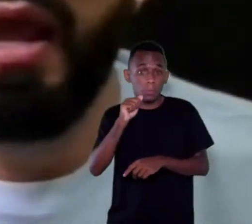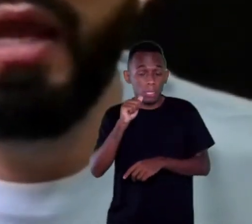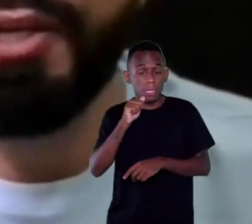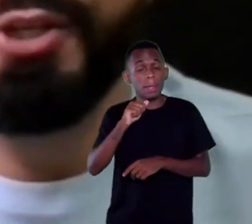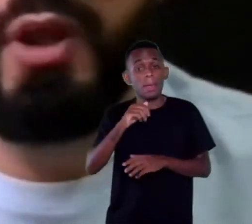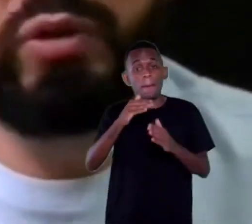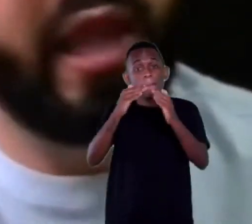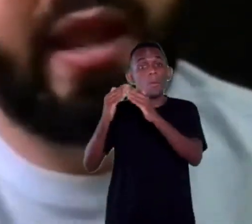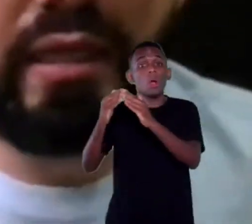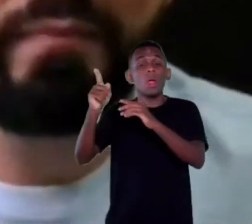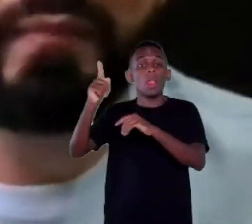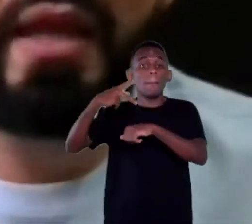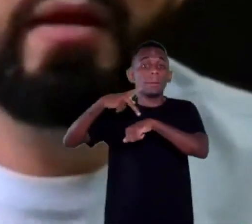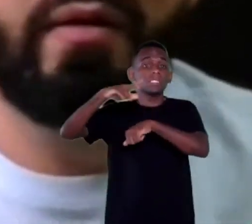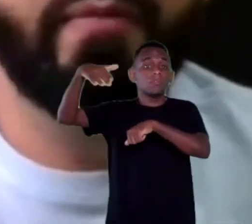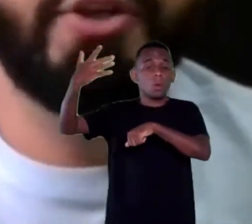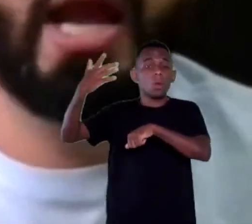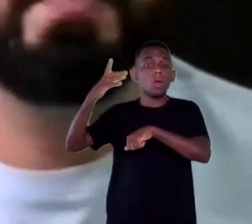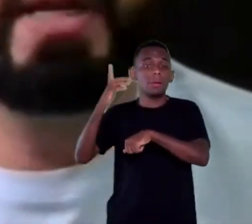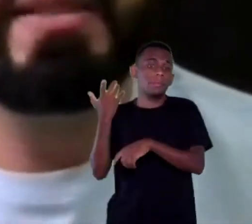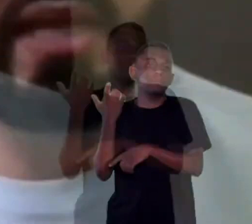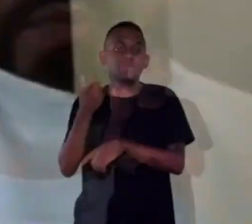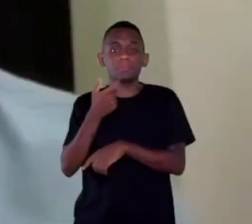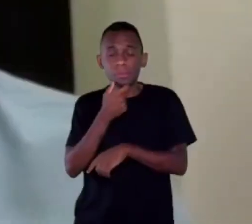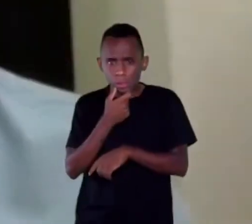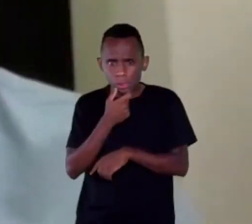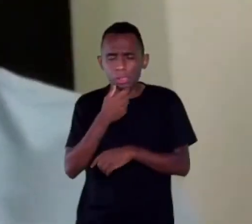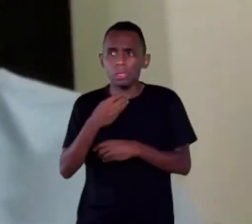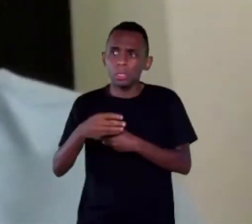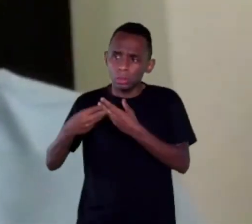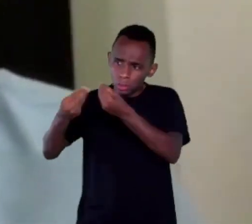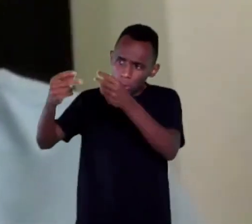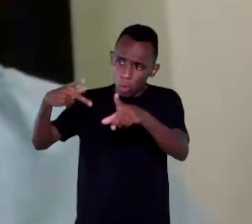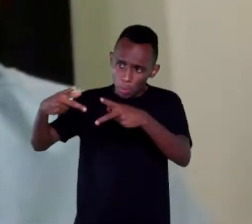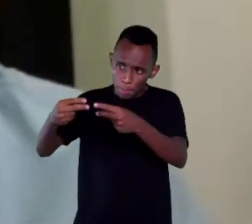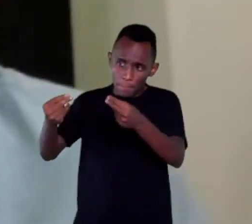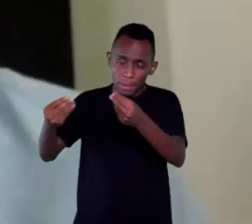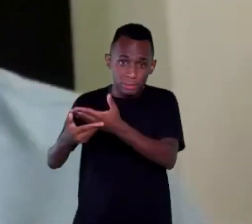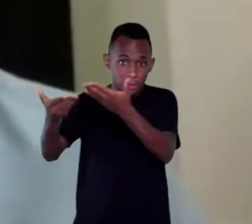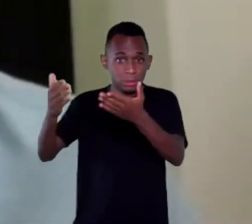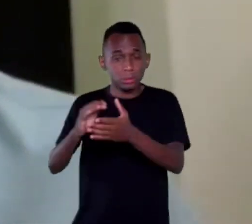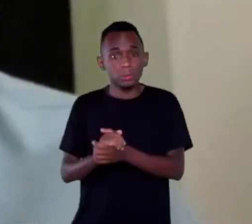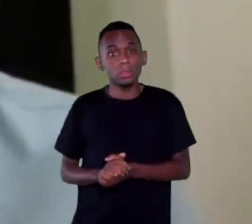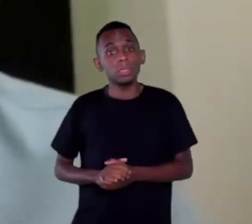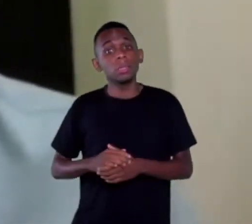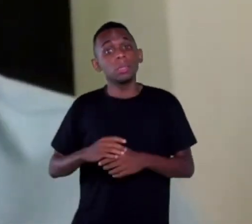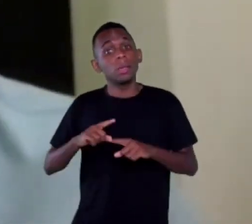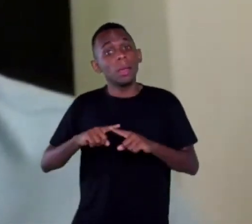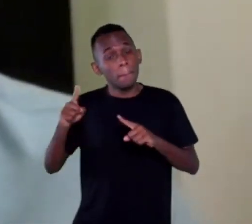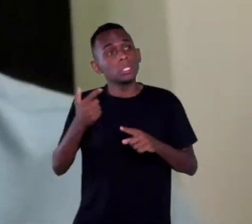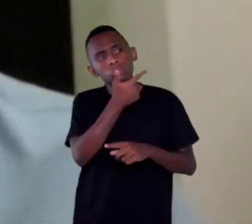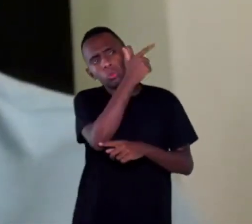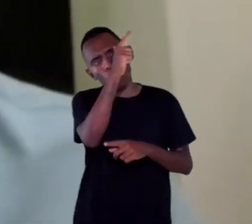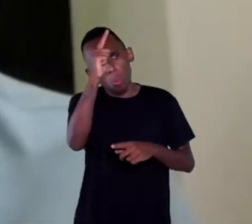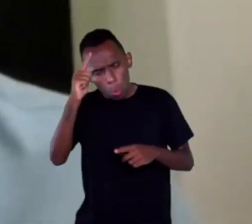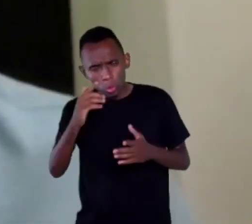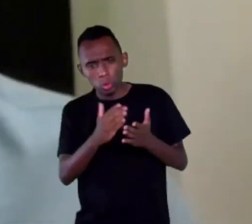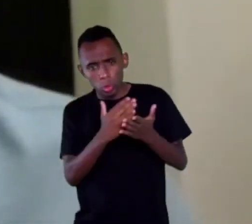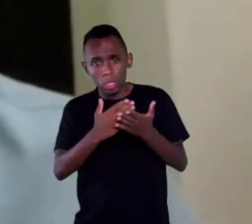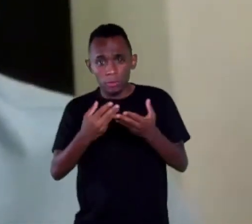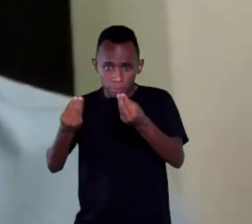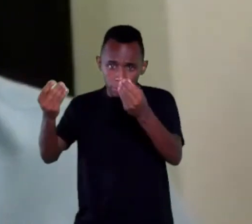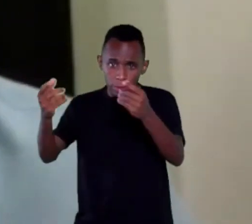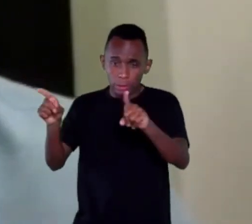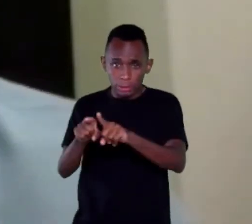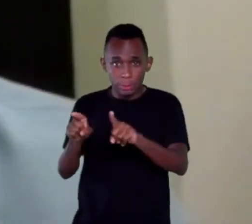livro, a gente deu dela, né, Jade, presente para você, mas demos outros exemplares. E ela tem uma